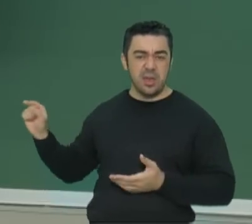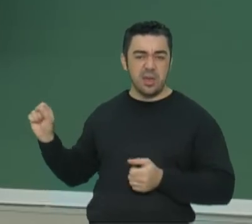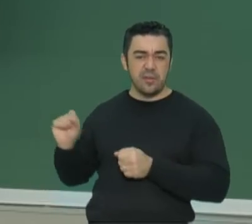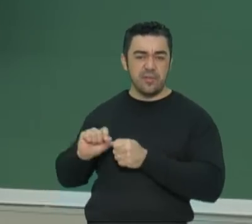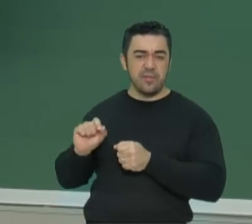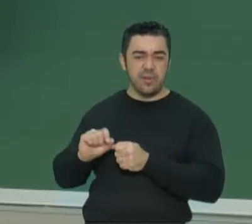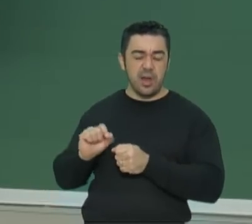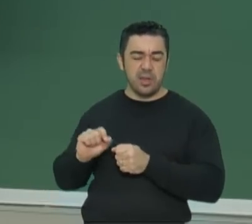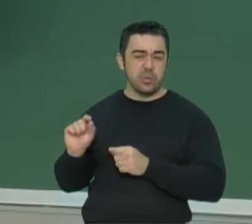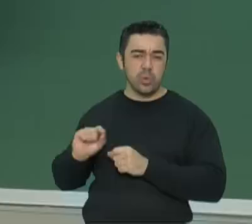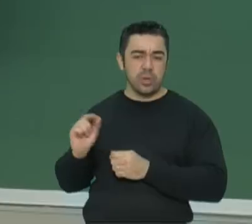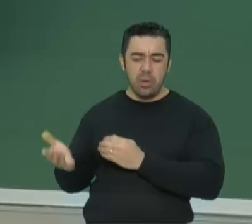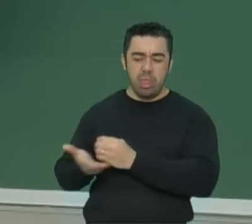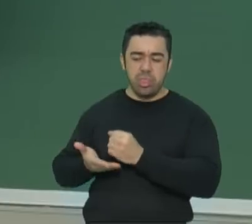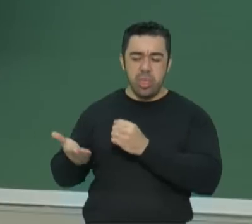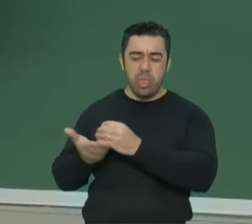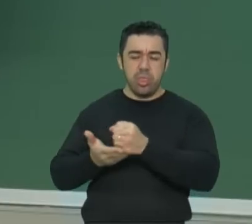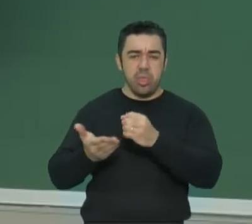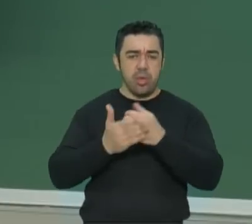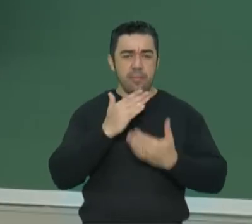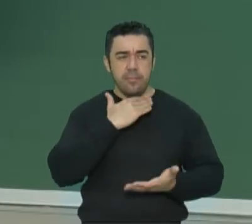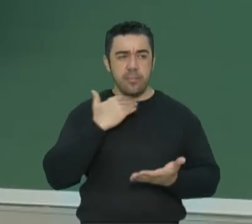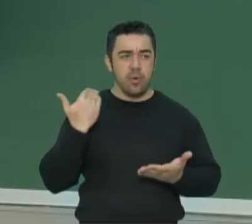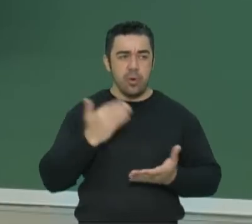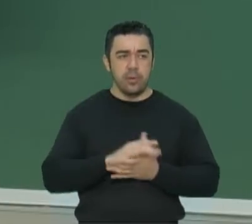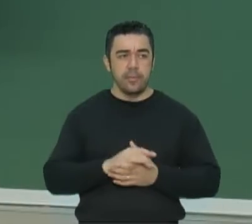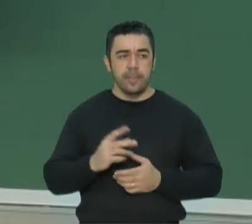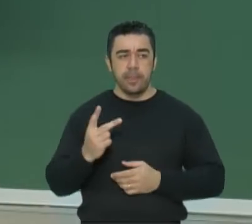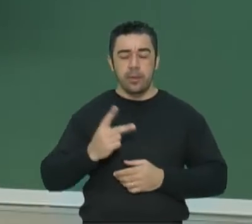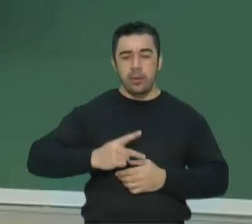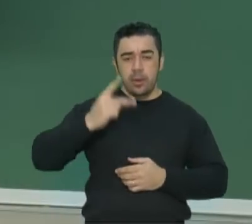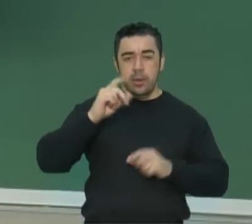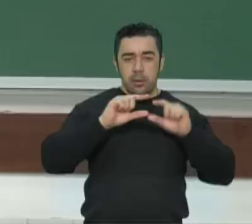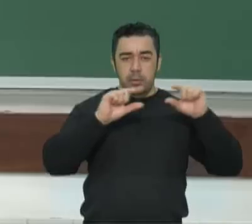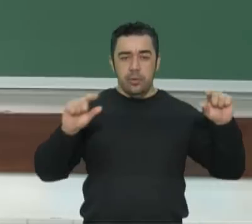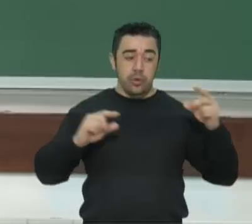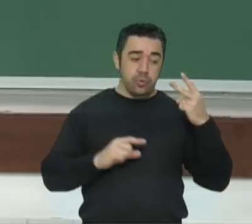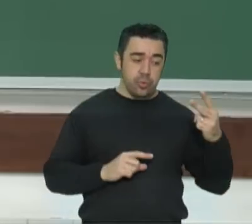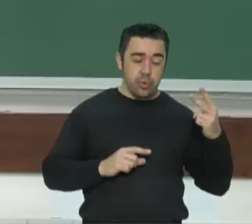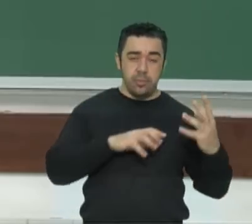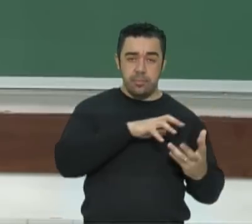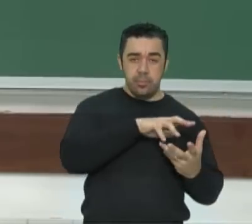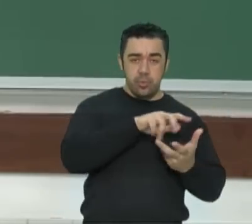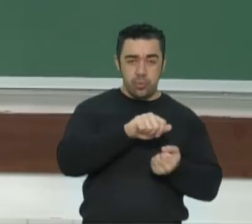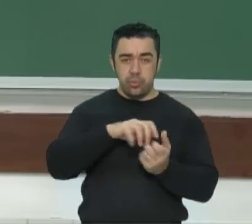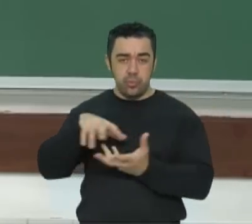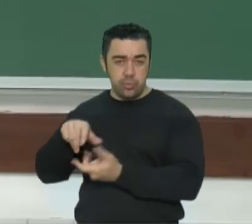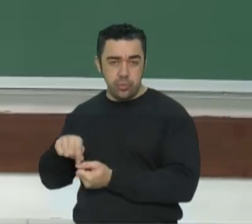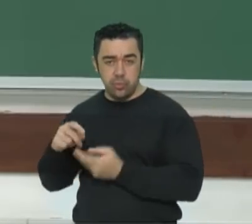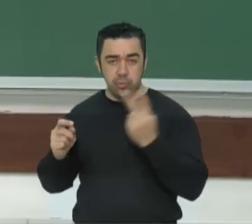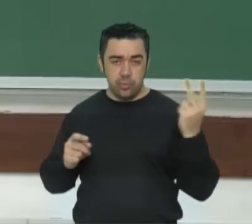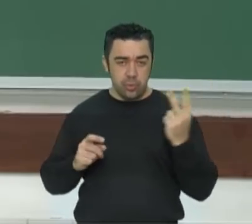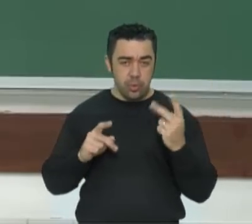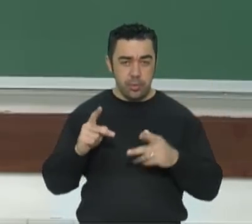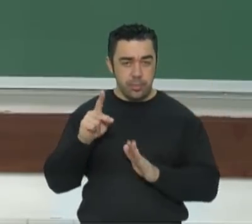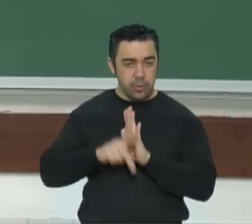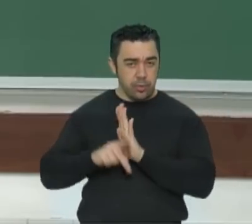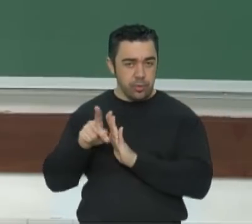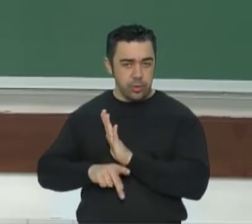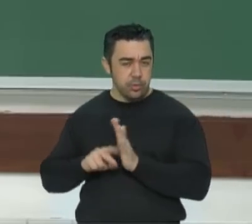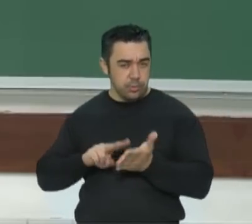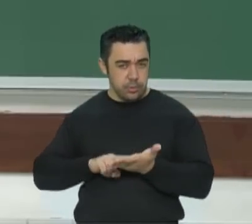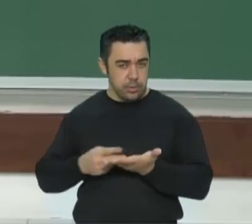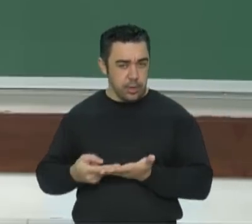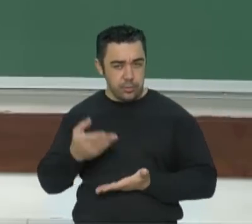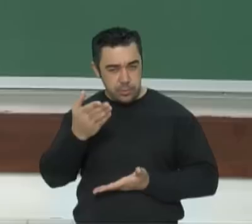a morte. E no meio um título em vermelho: 2 mundos, 2 projetos. Facilitei sua vida, hein? Traduzi